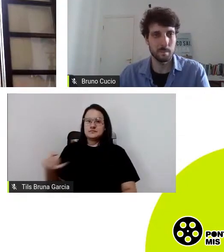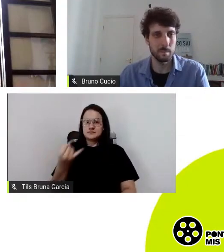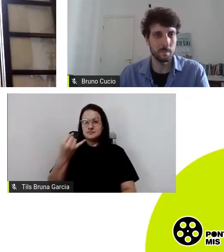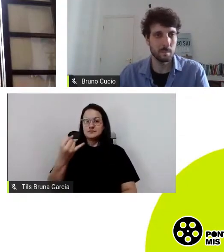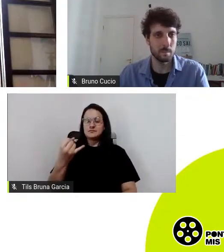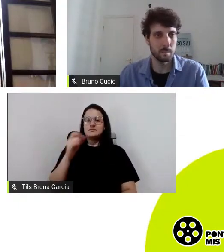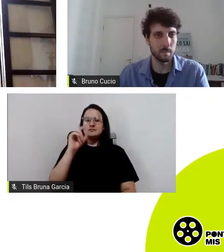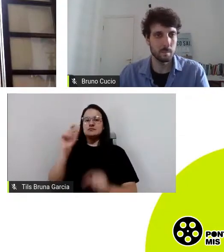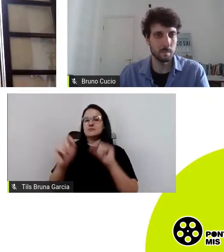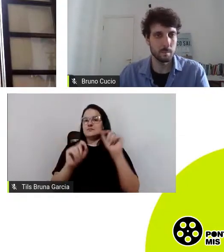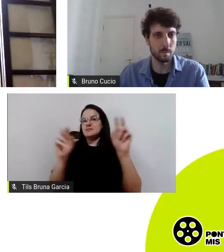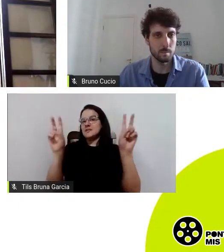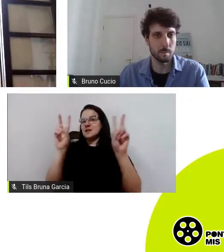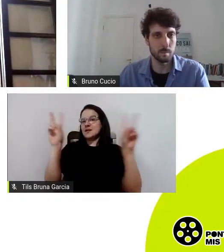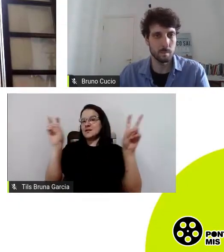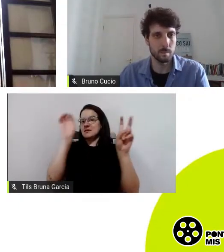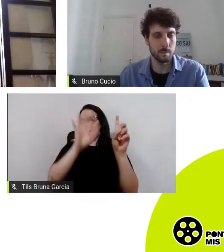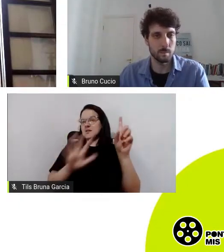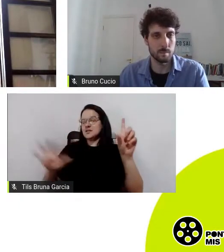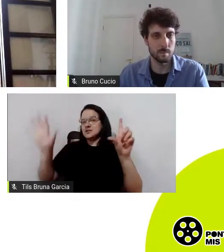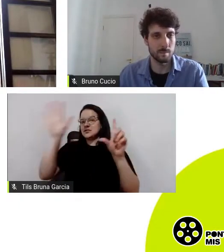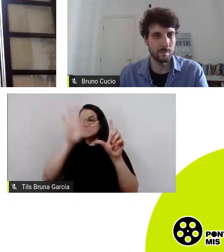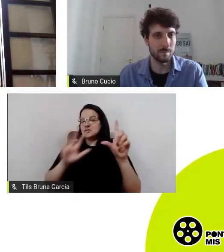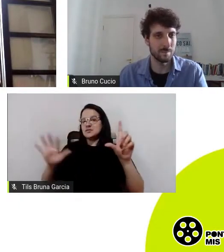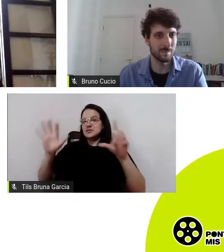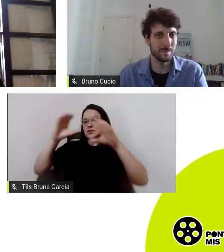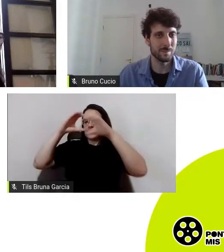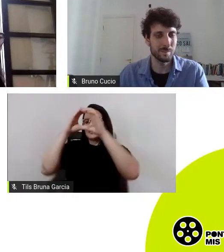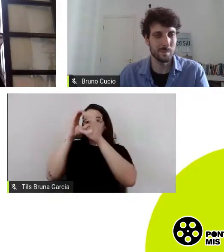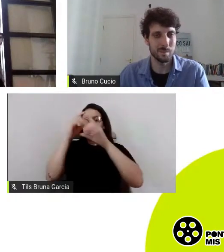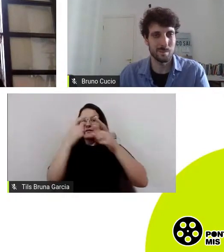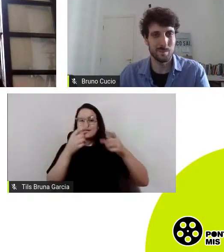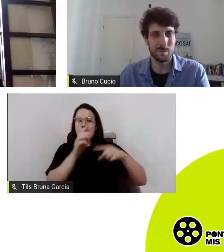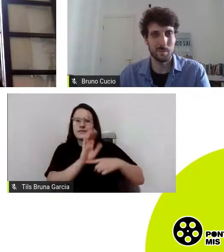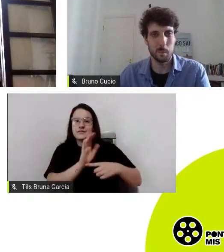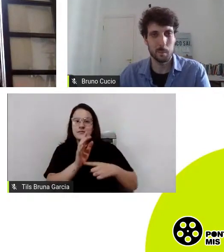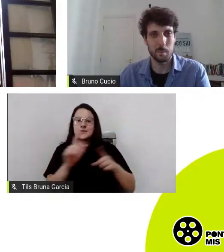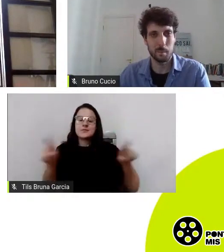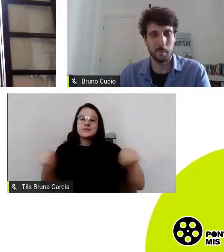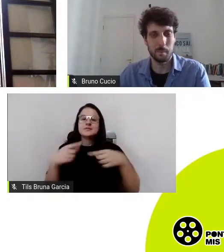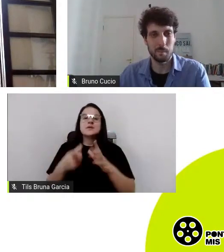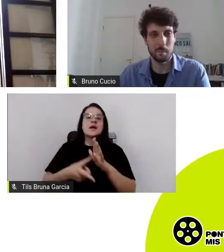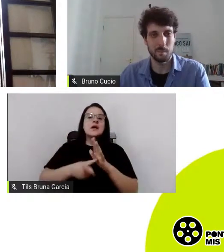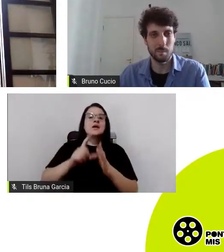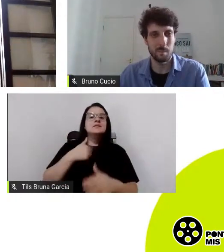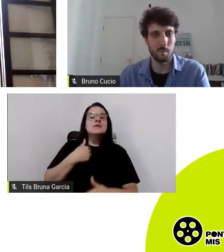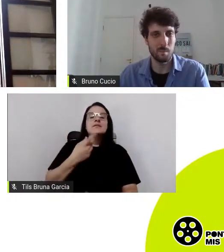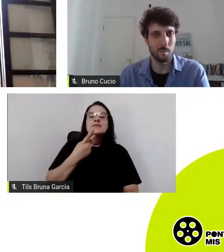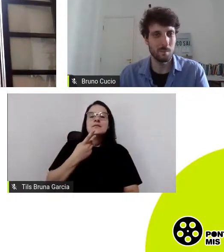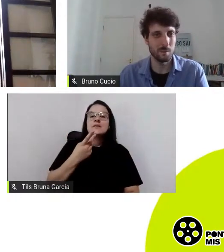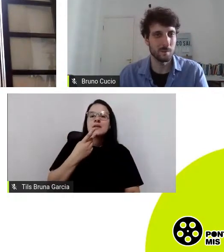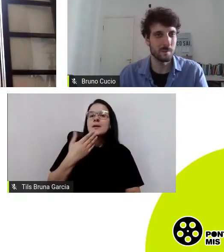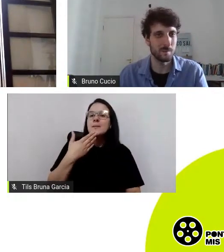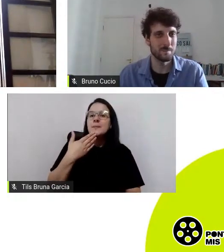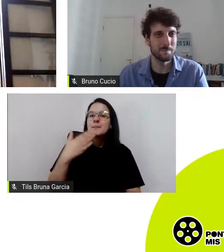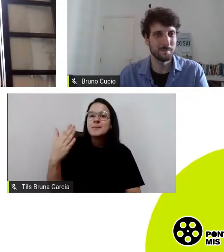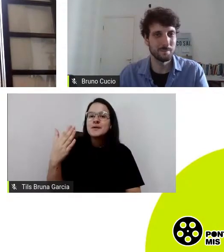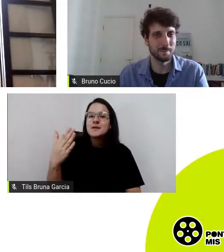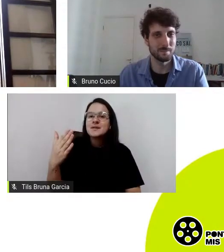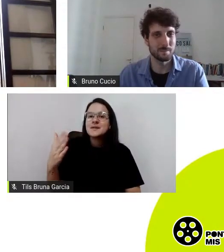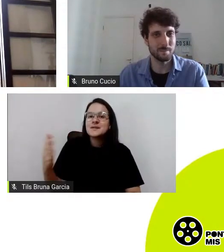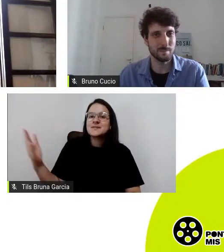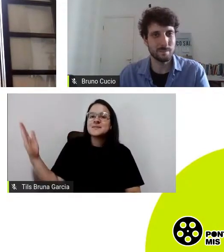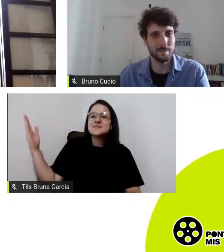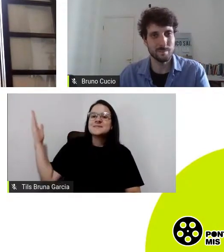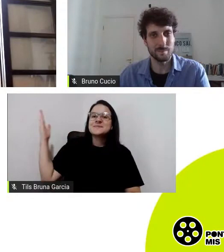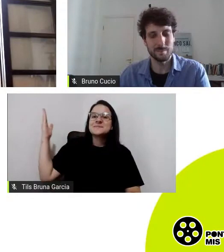aí a esses estilos musicais de documentários e filmes. Mas, antes de eu dar a indicação aqui do Pontos Mis, vou pedir a indicação da